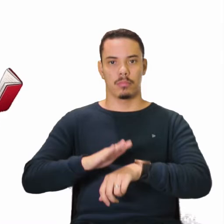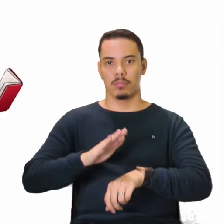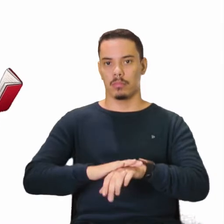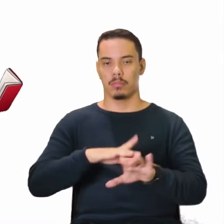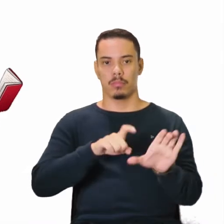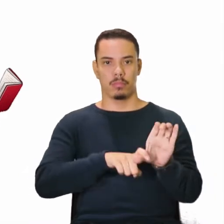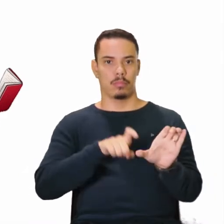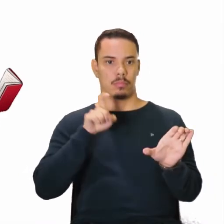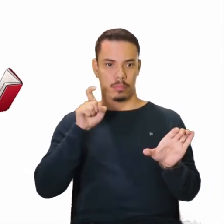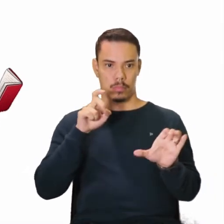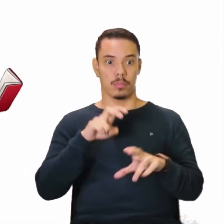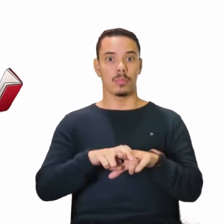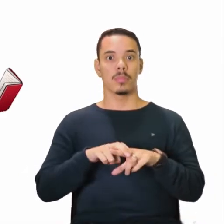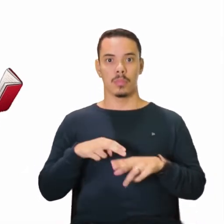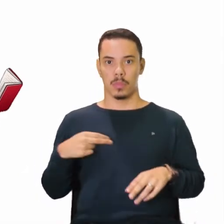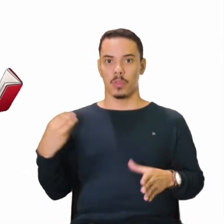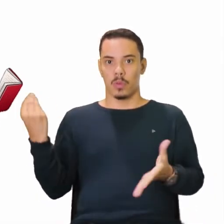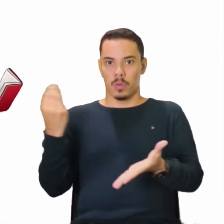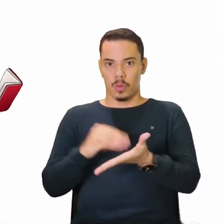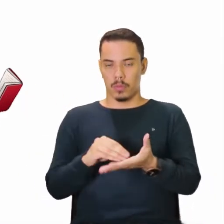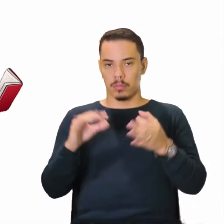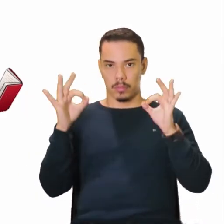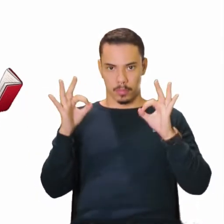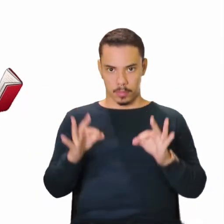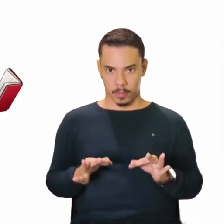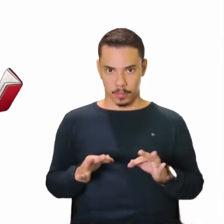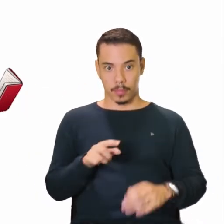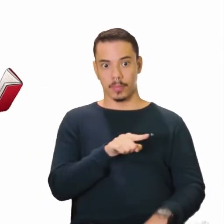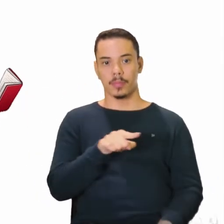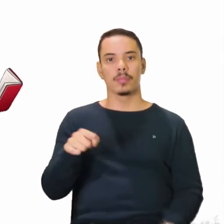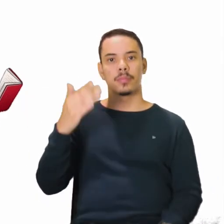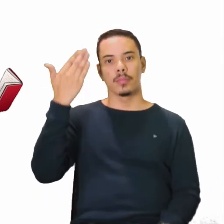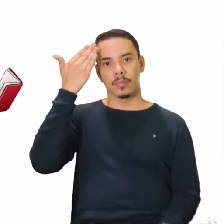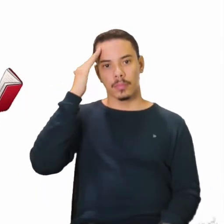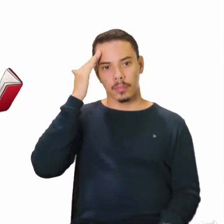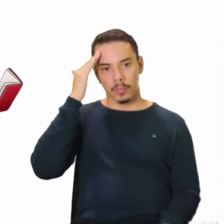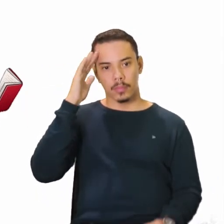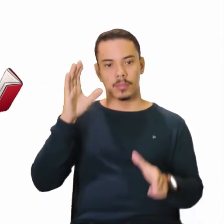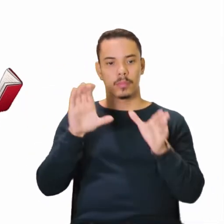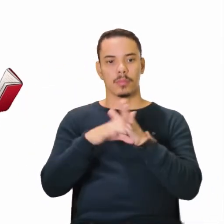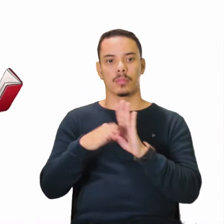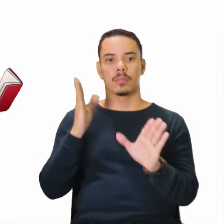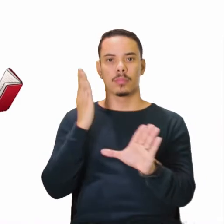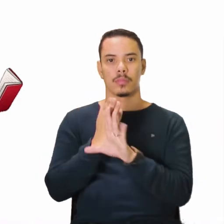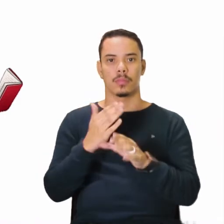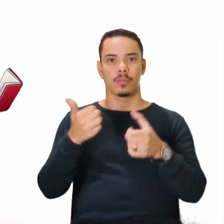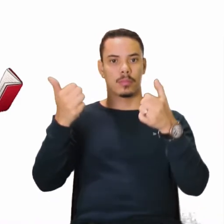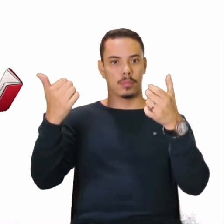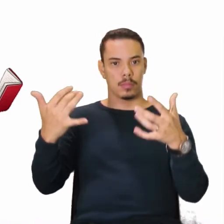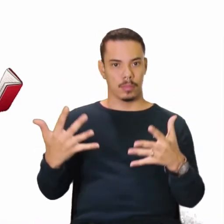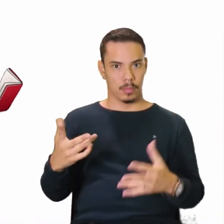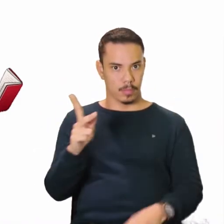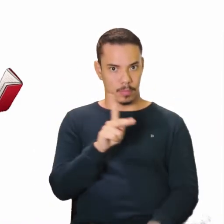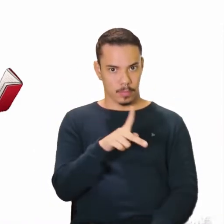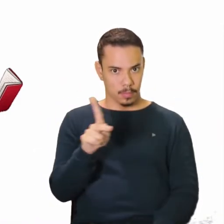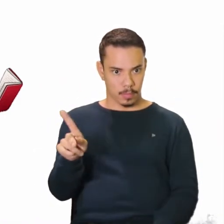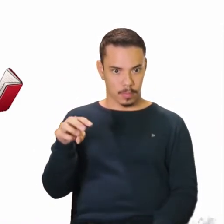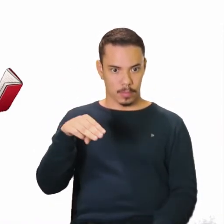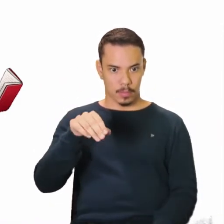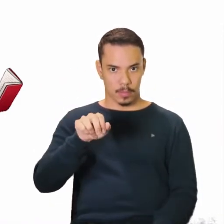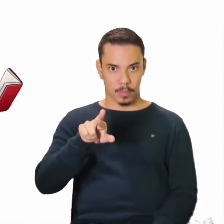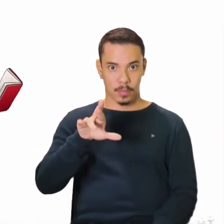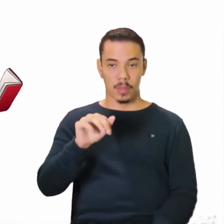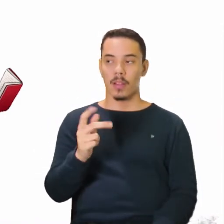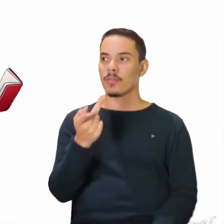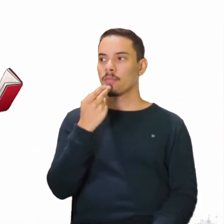independentes. Então, eu coloquei para você certinho, para entender o conceito, a partir da explicação aqui da professora Márcia. Quando a